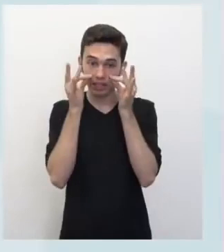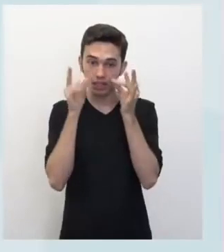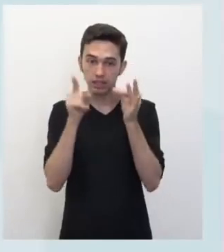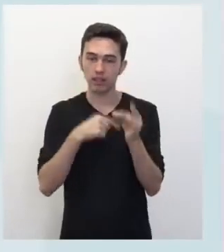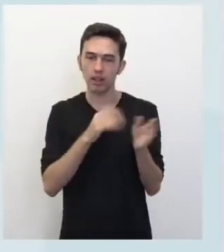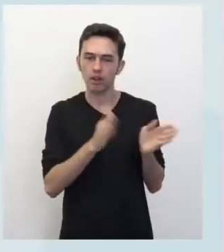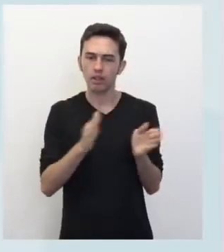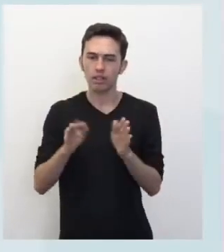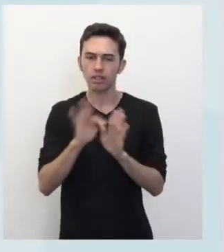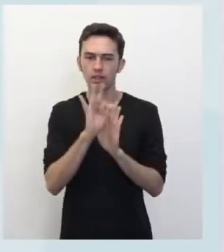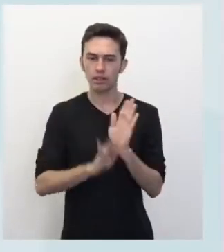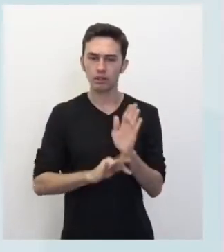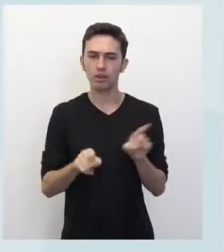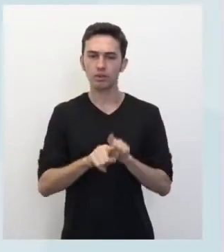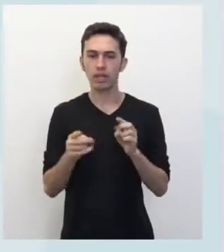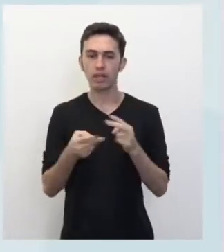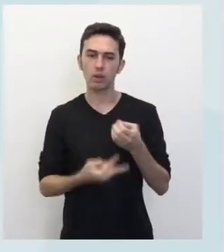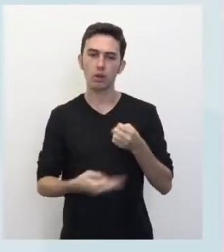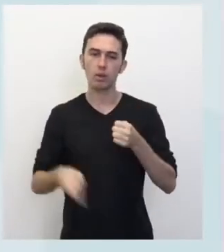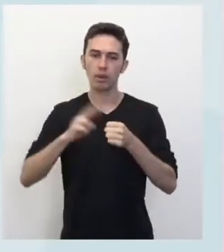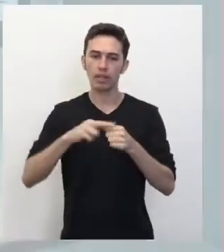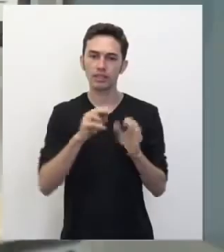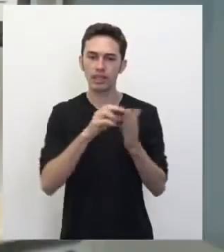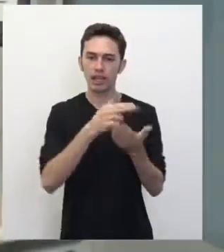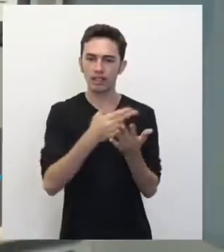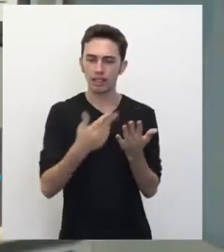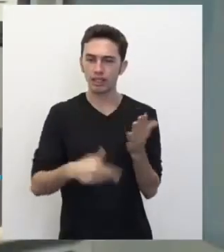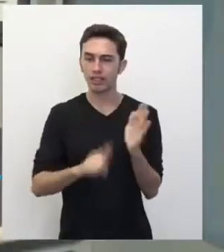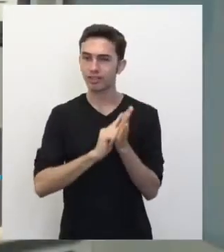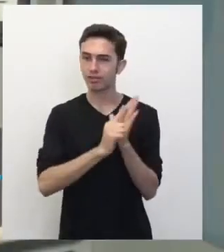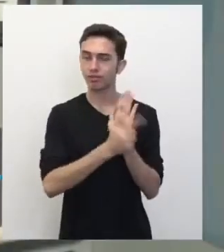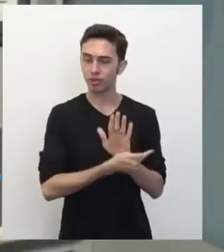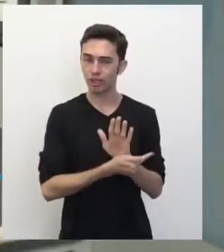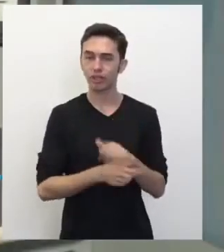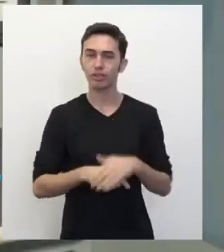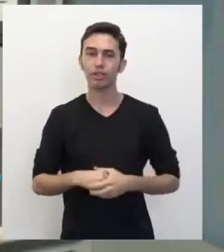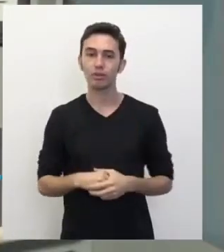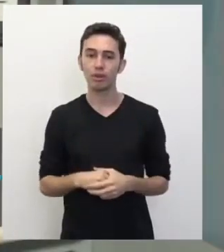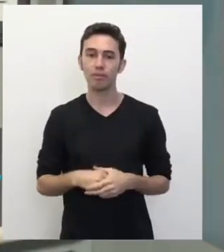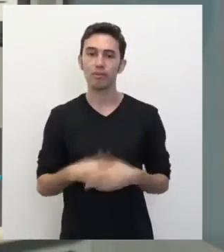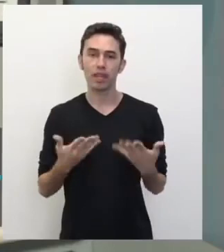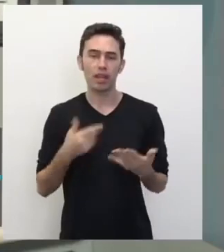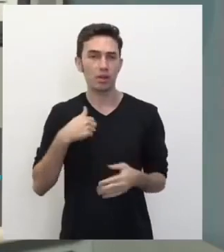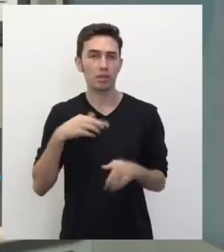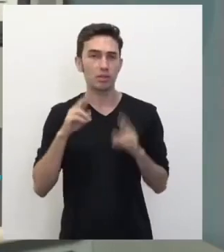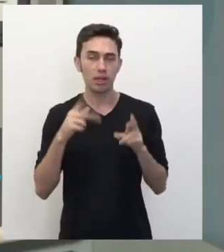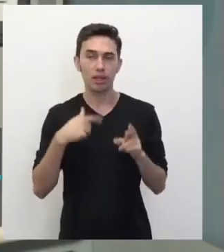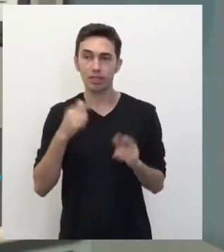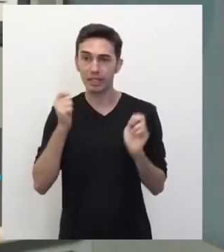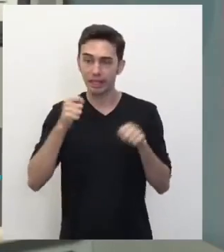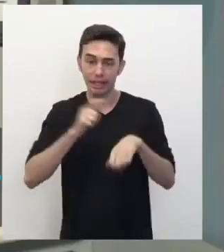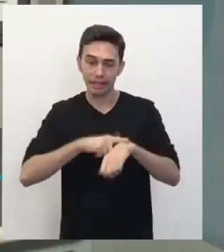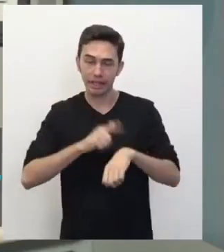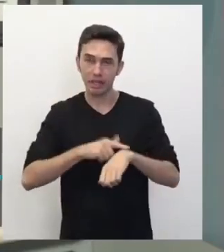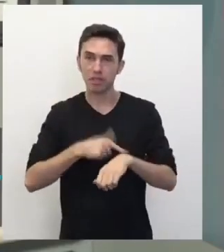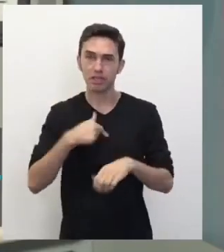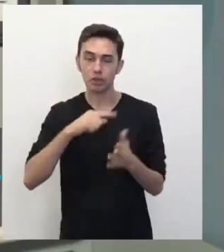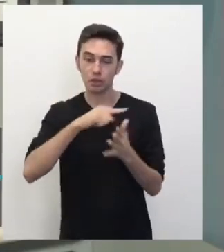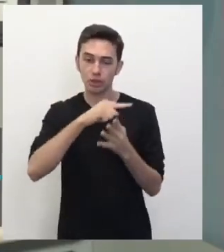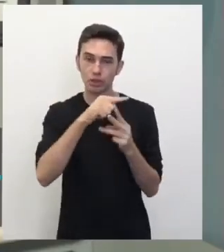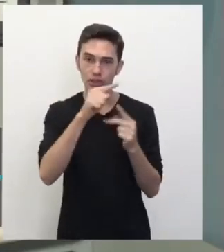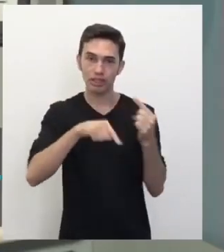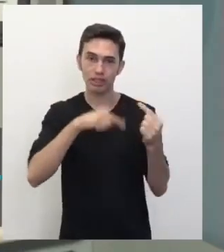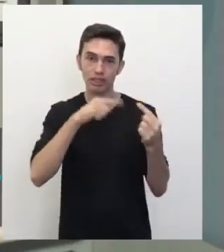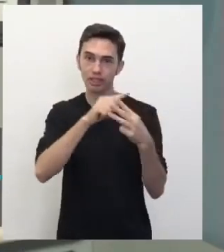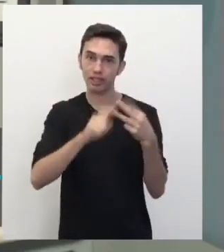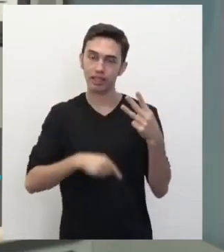e ampliar conhecimento sobre fato e opinião. Então, espero que dê tempo aí de contemplarmos esses três objetivos. Vamos começar com